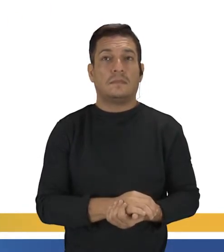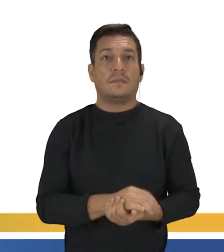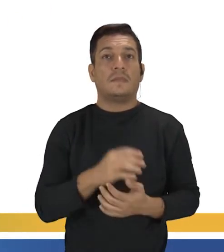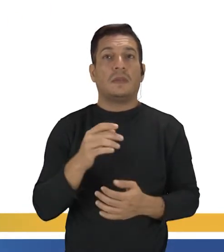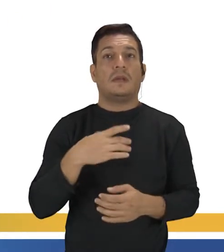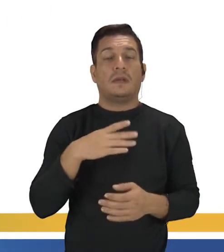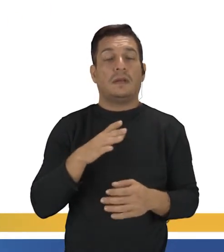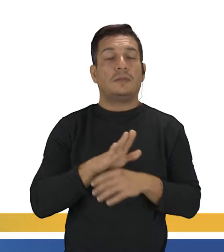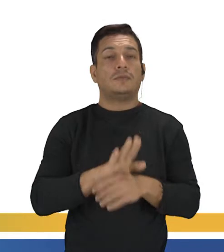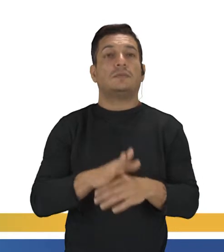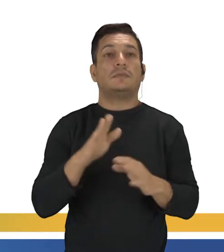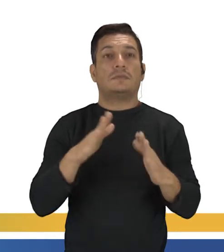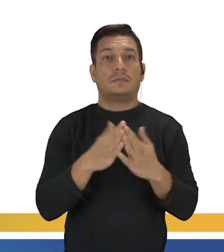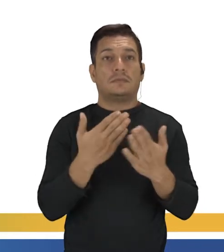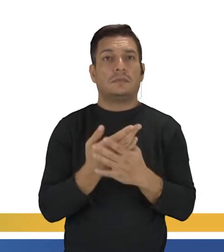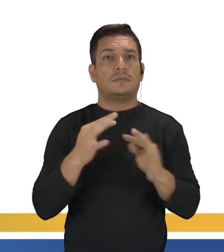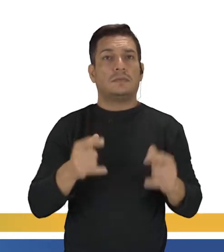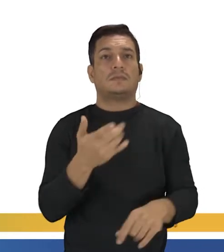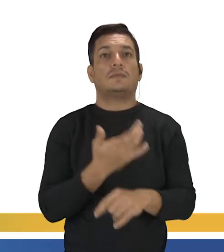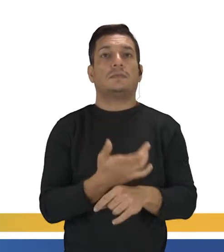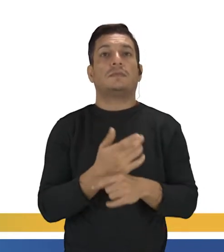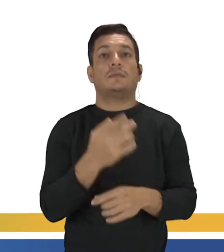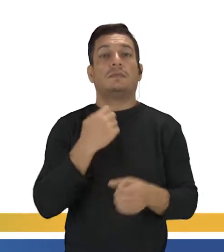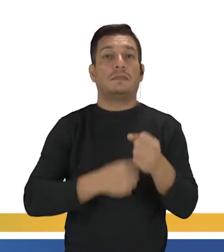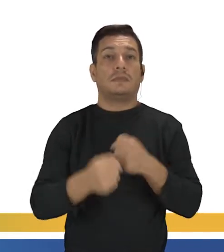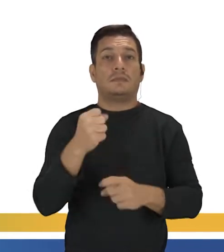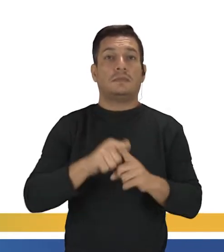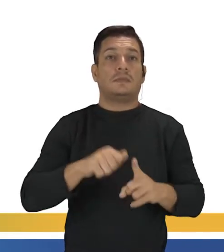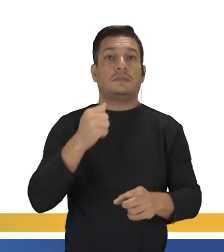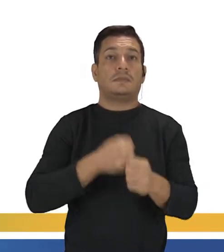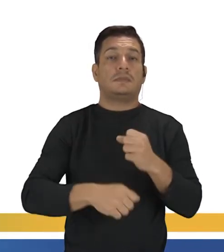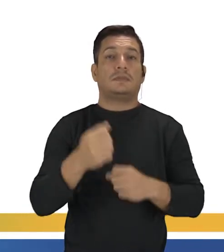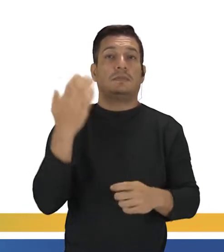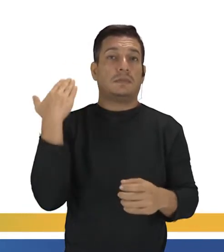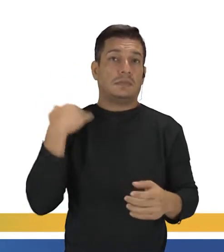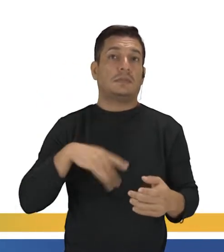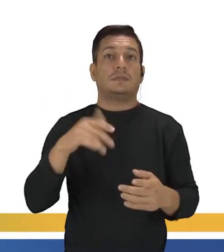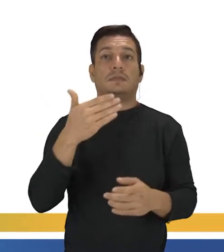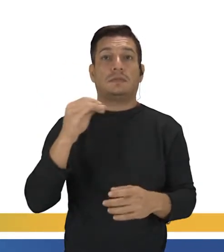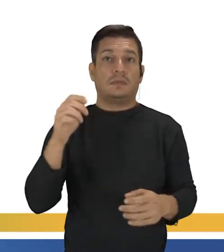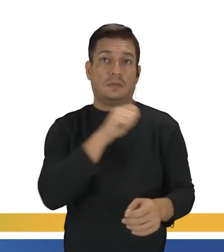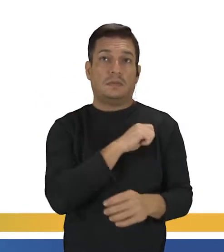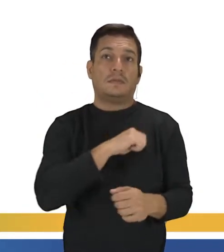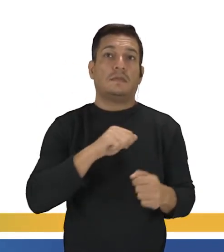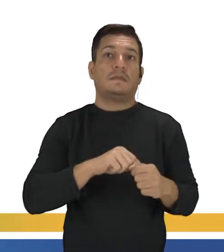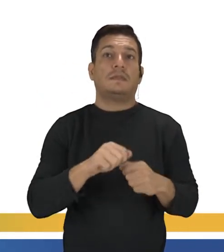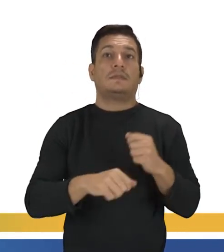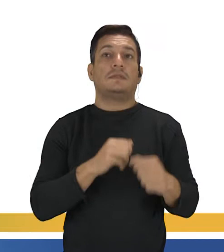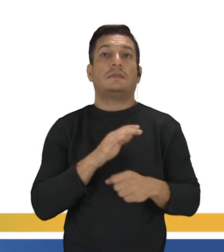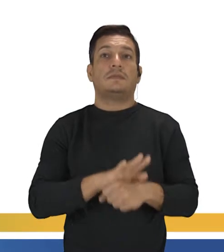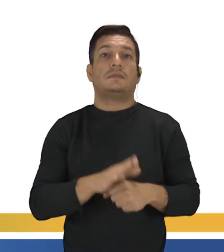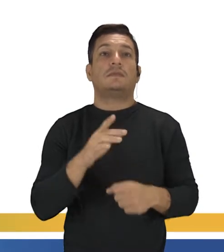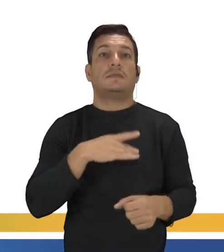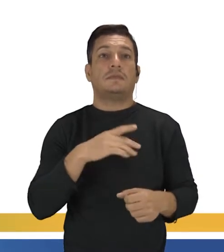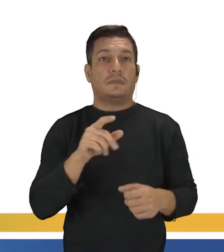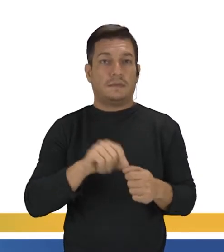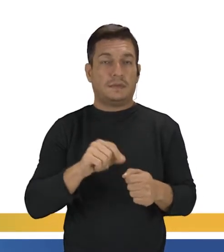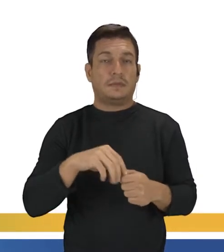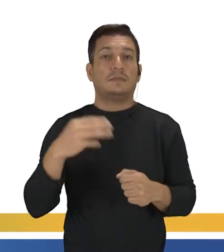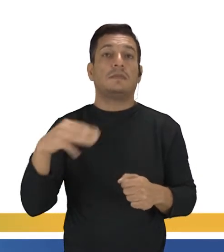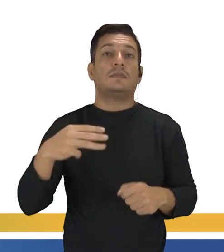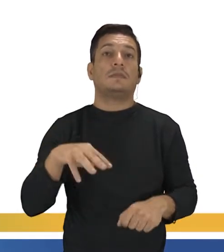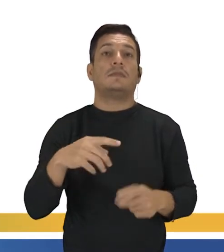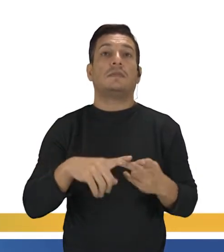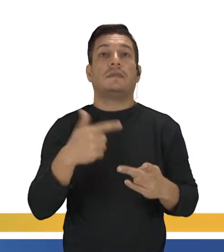escolar em todas as disciplinas. No mês passado, dos 100 alunos que fizeram reforço escolar nessa escola, 50 fizeram reforço em